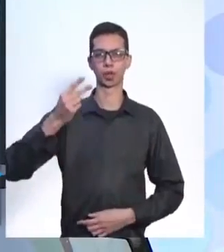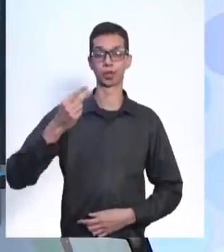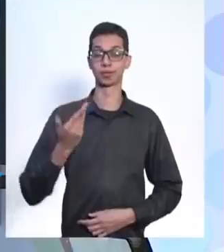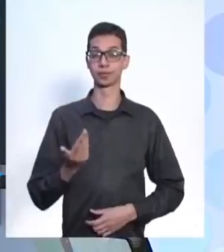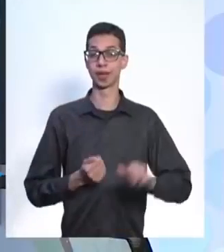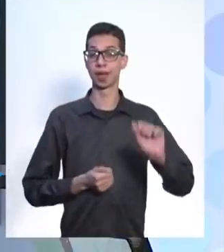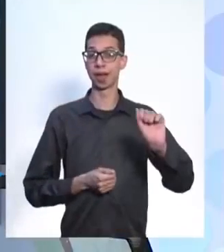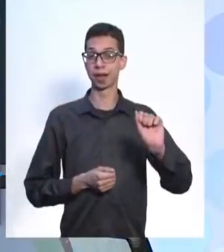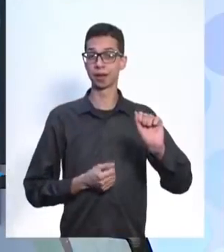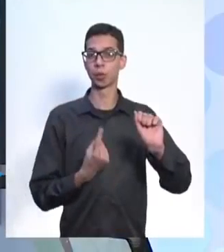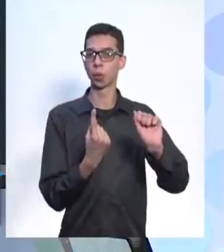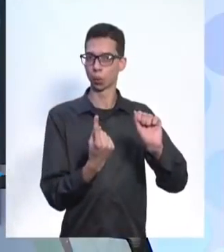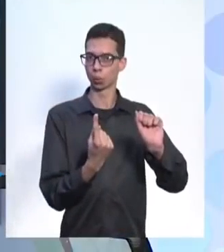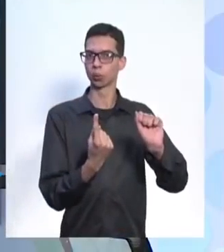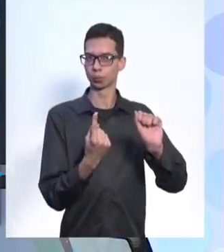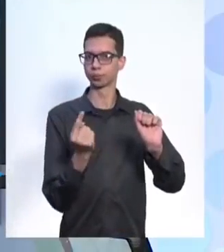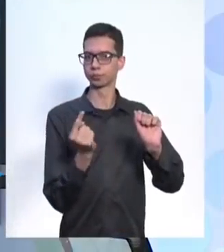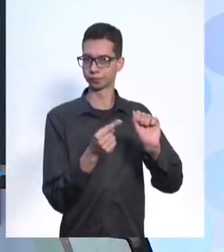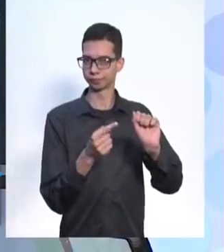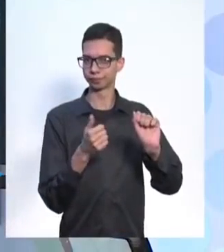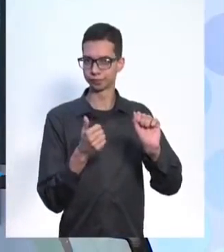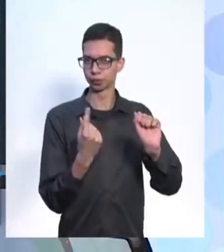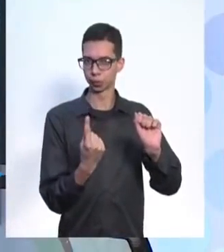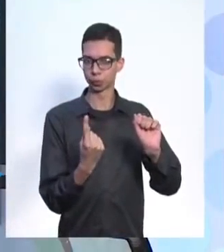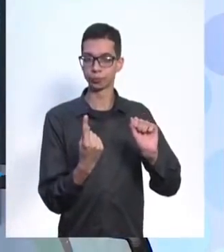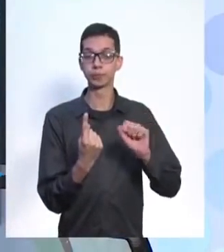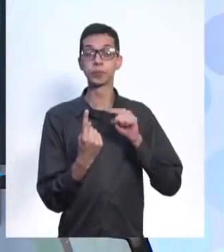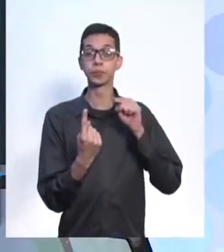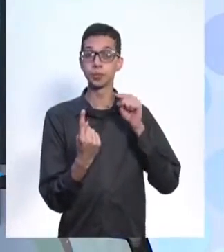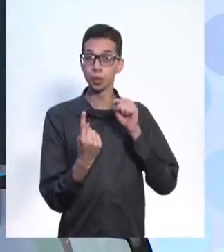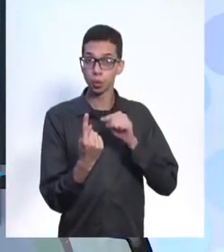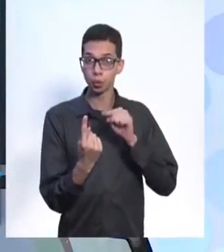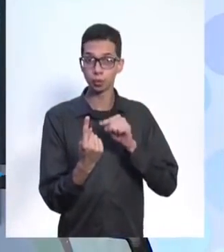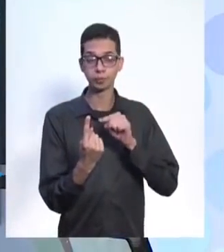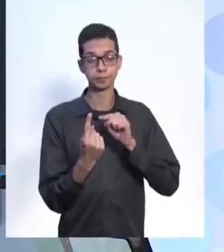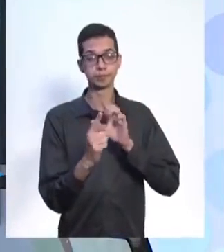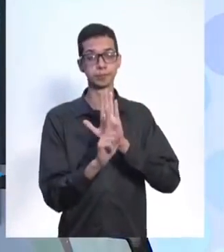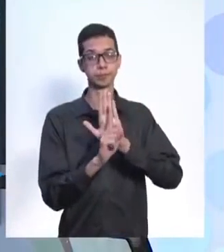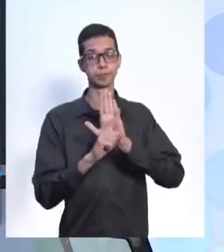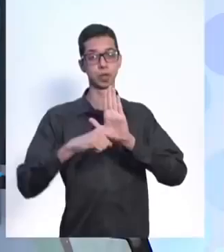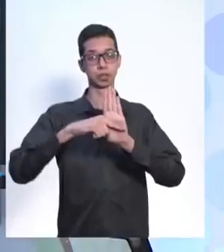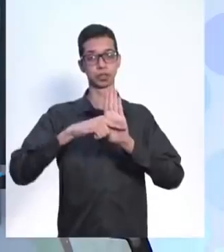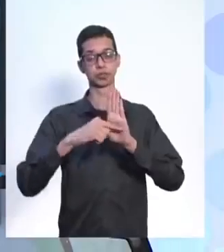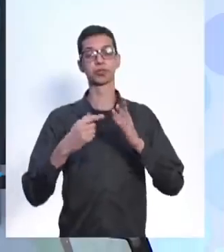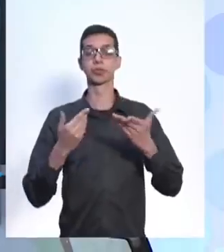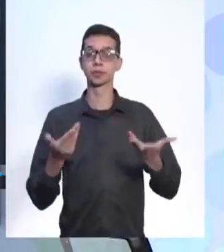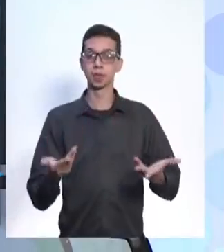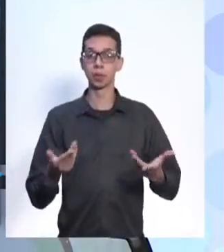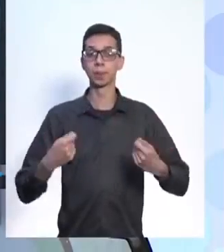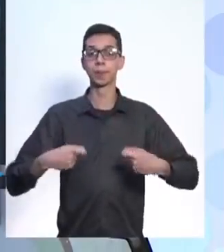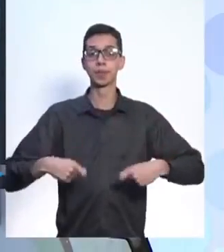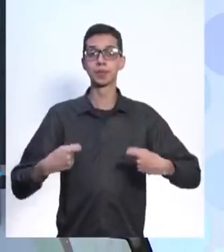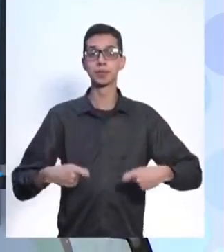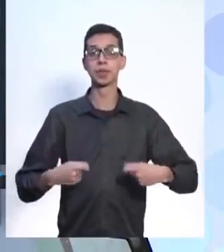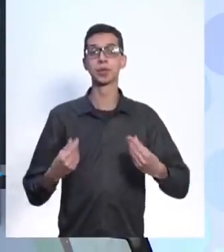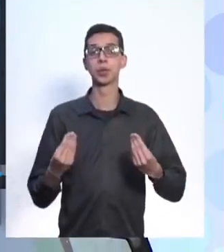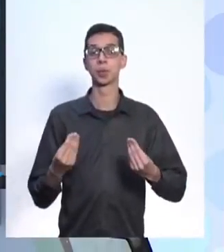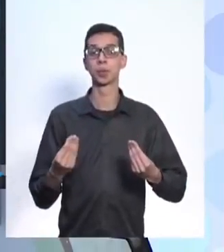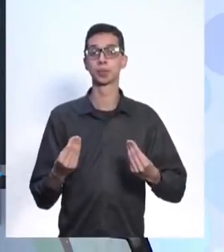1. 1 é um número positivo. Se ele é positivo, concavidade voltada para